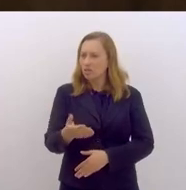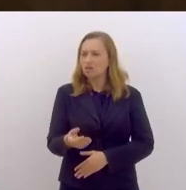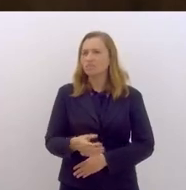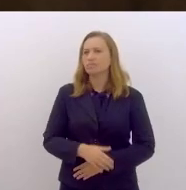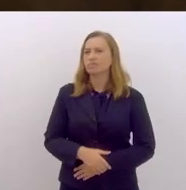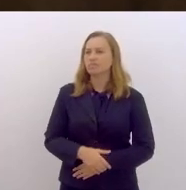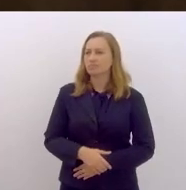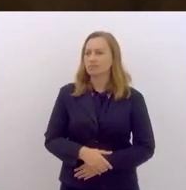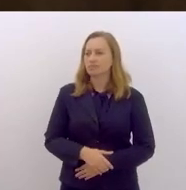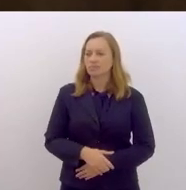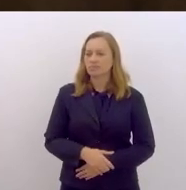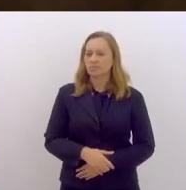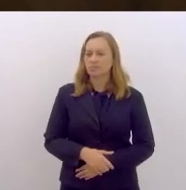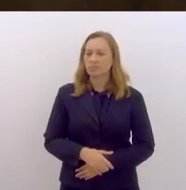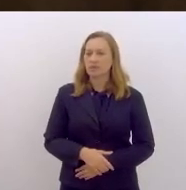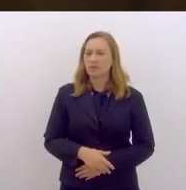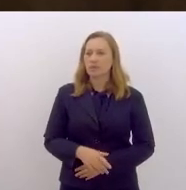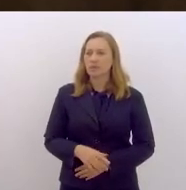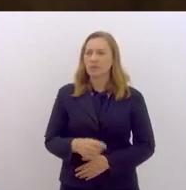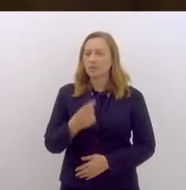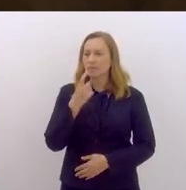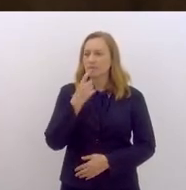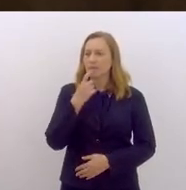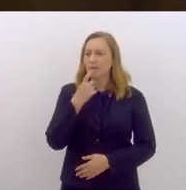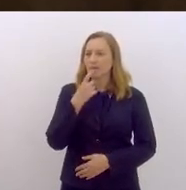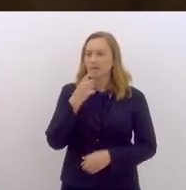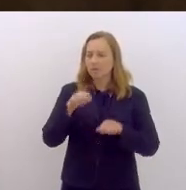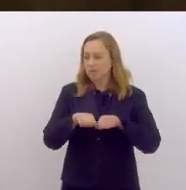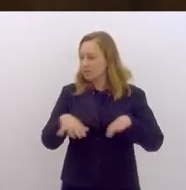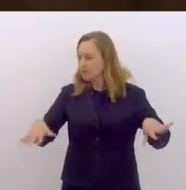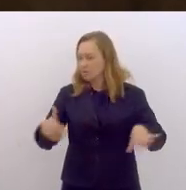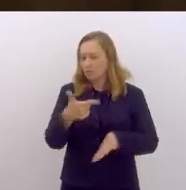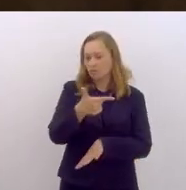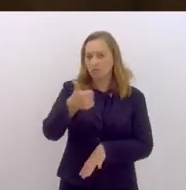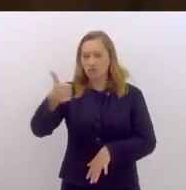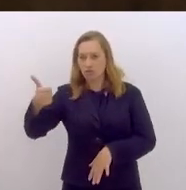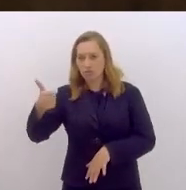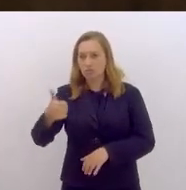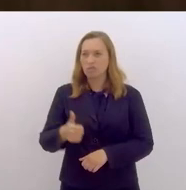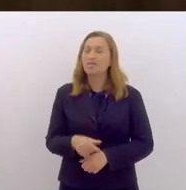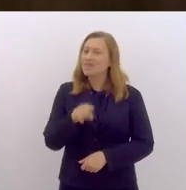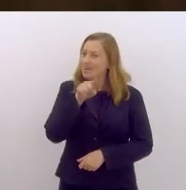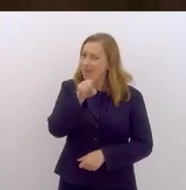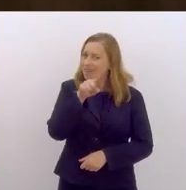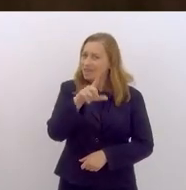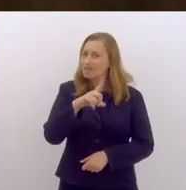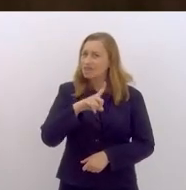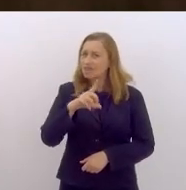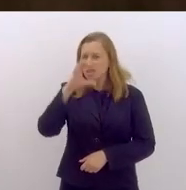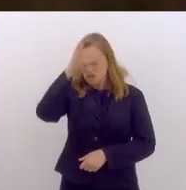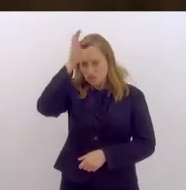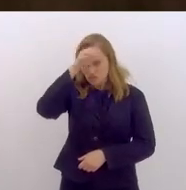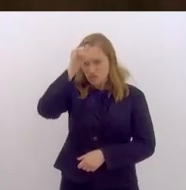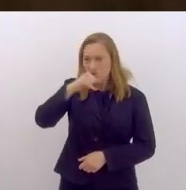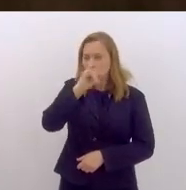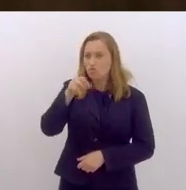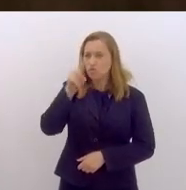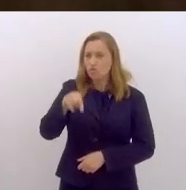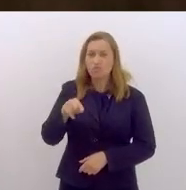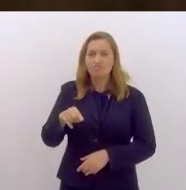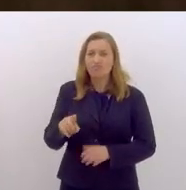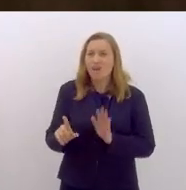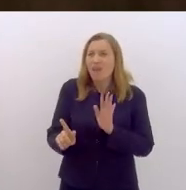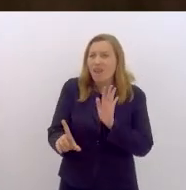recentemente, perto da pandemia, em 2021. E ali, tia Ju, nenhuma